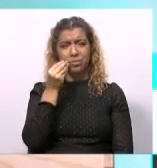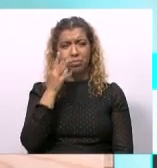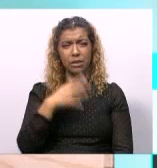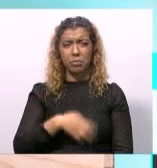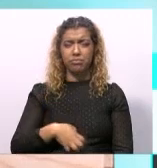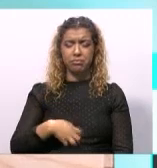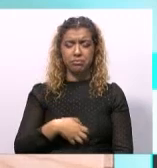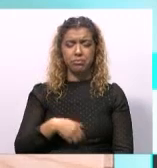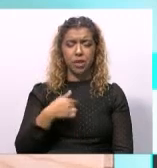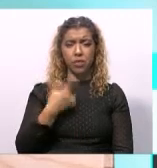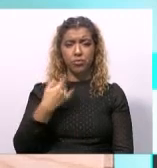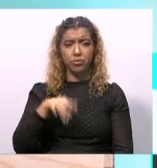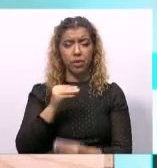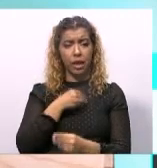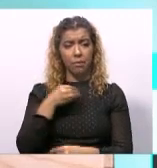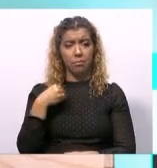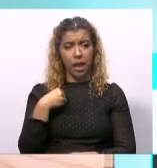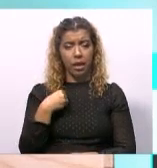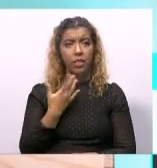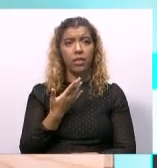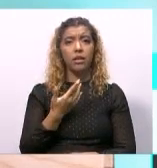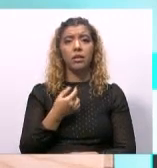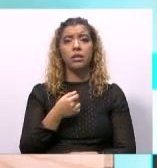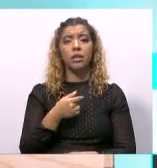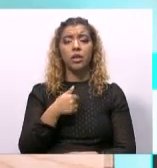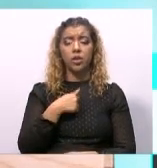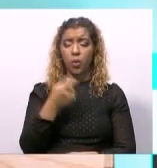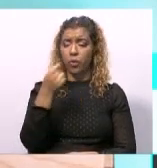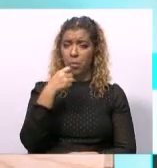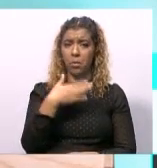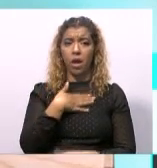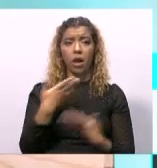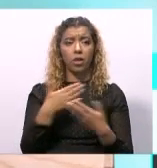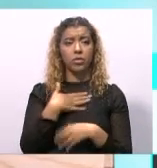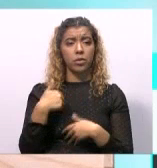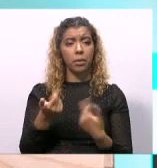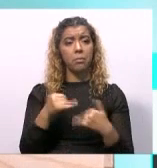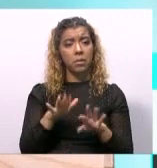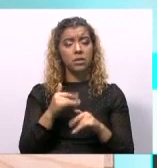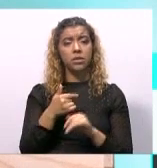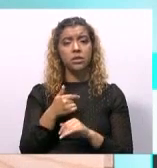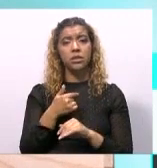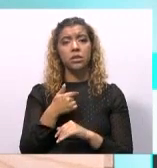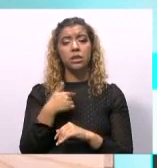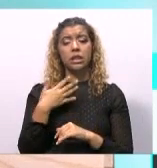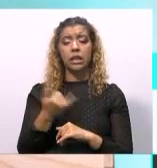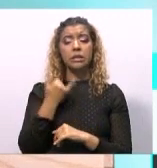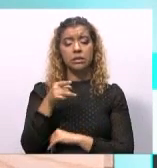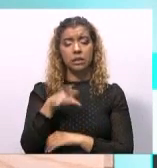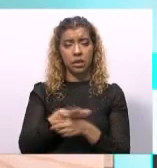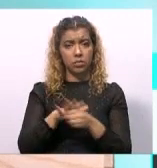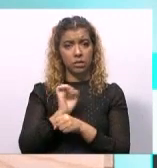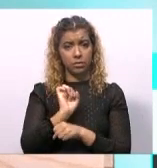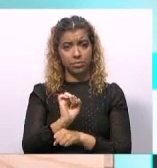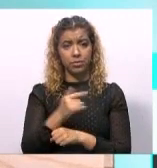à médica, a médica receitou-me, fiquei bem, já estou normal. Mas acontece que a partir daí, não